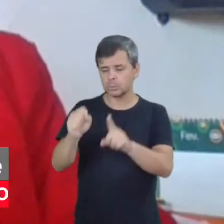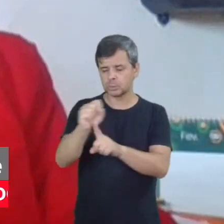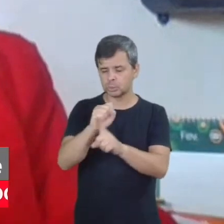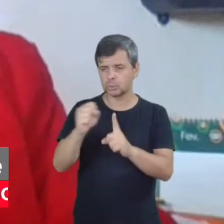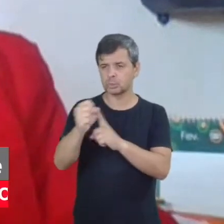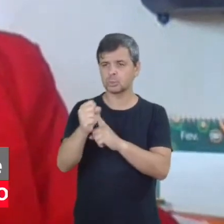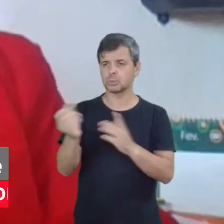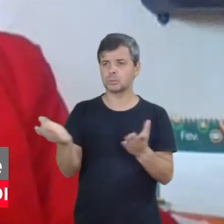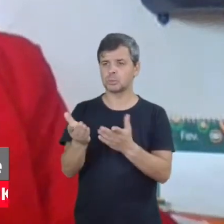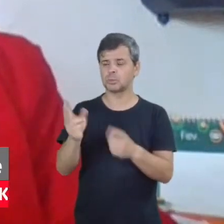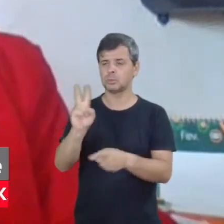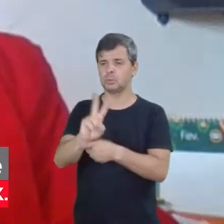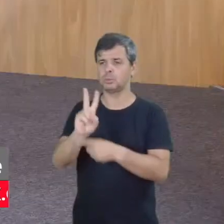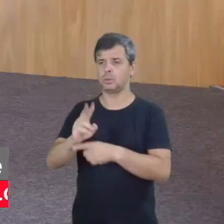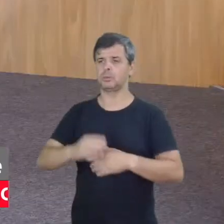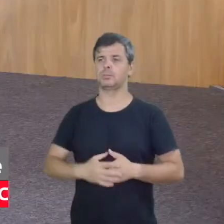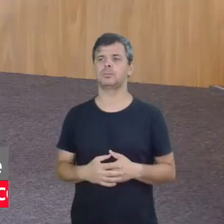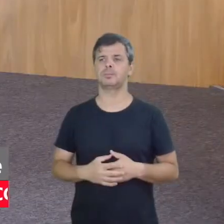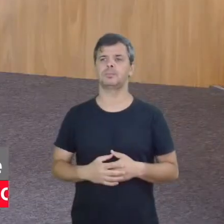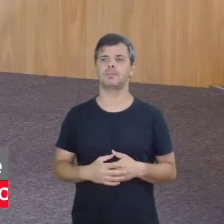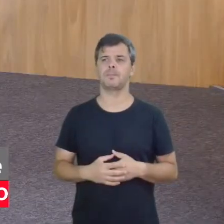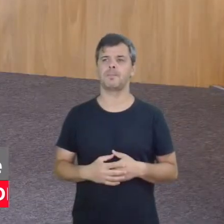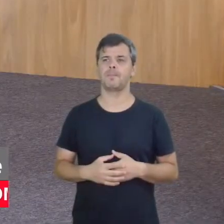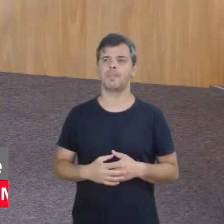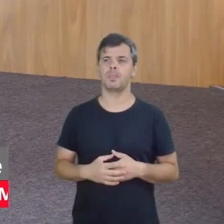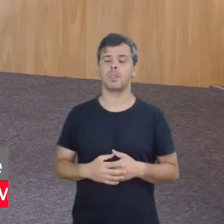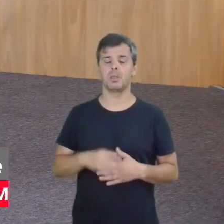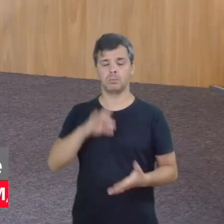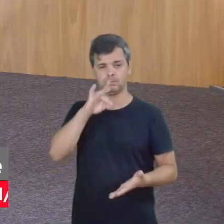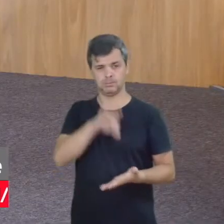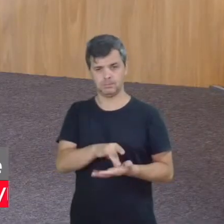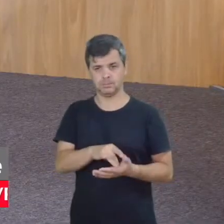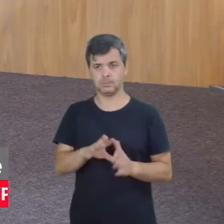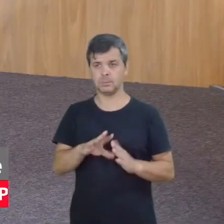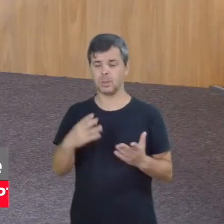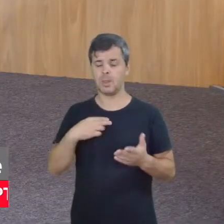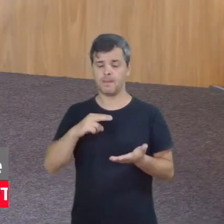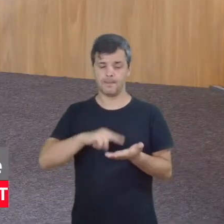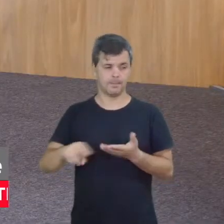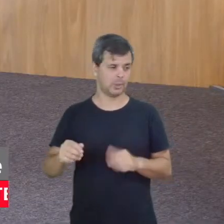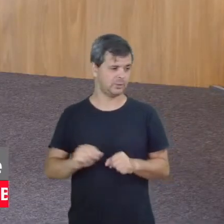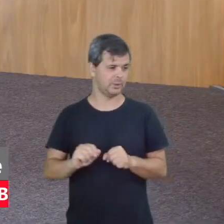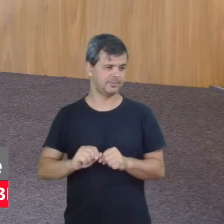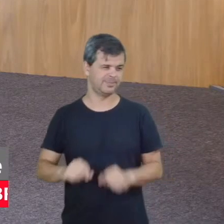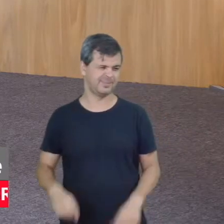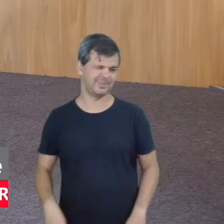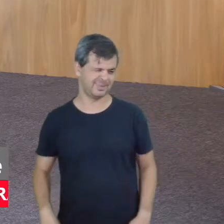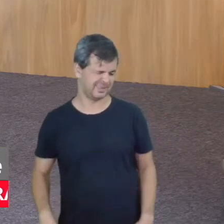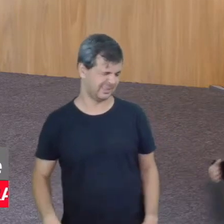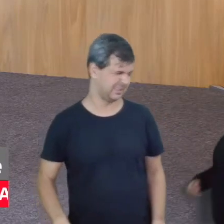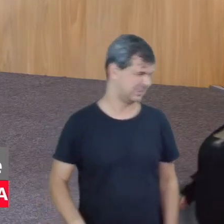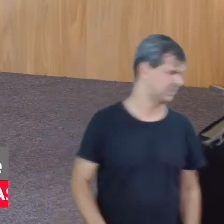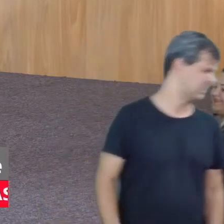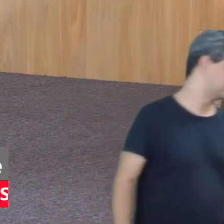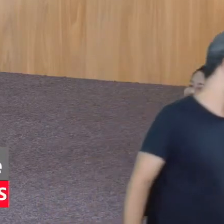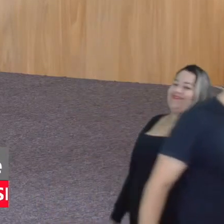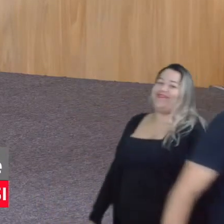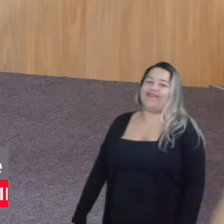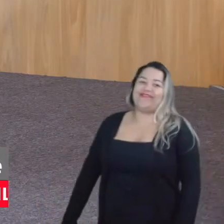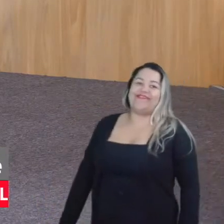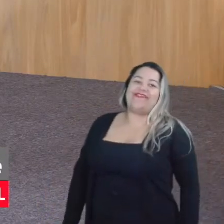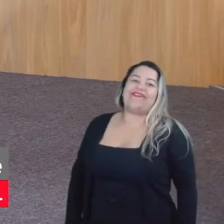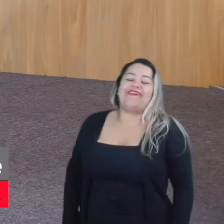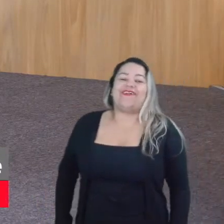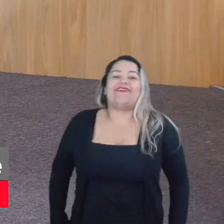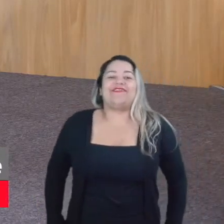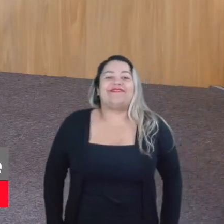sociedade que nós defendemos. Com certeza. Tem aqui mensagens de solidariedade aqui do nosso pessoal